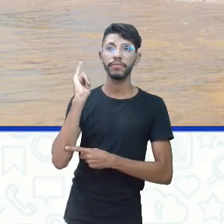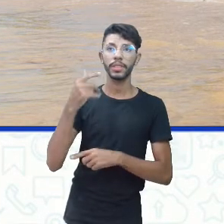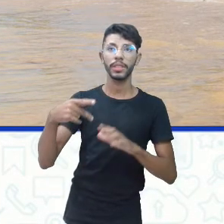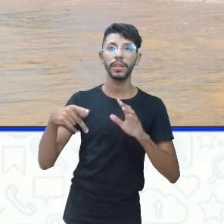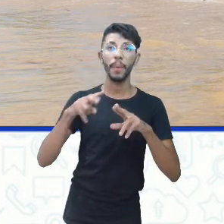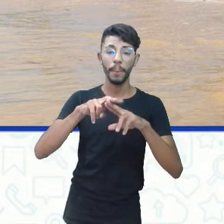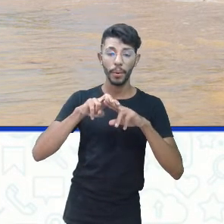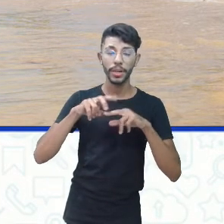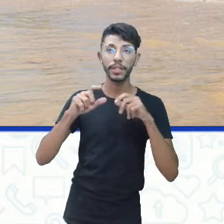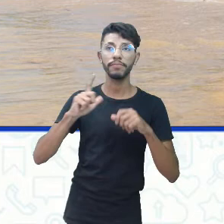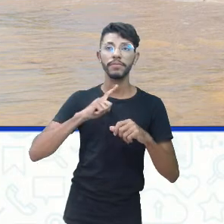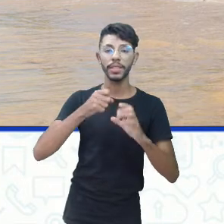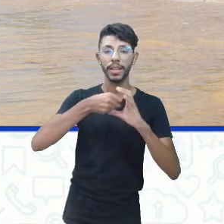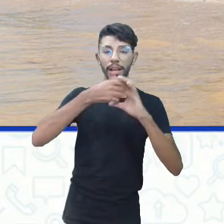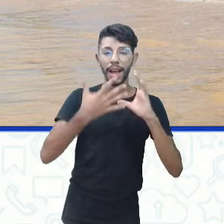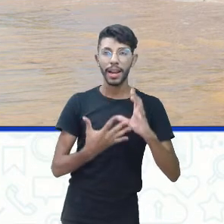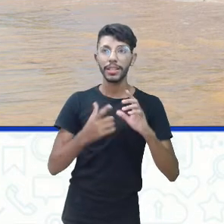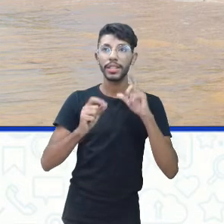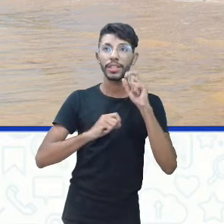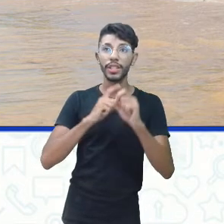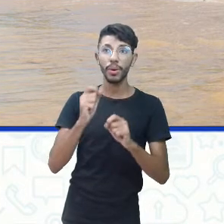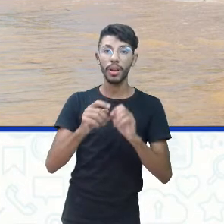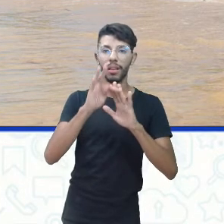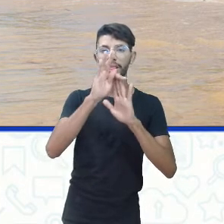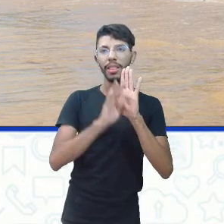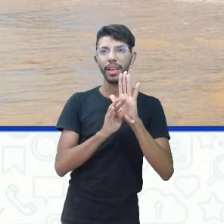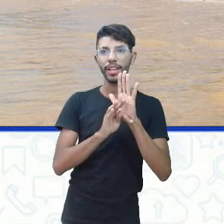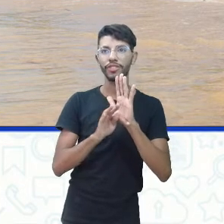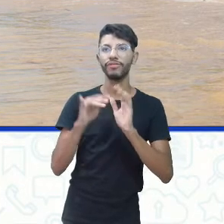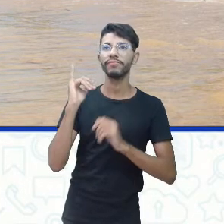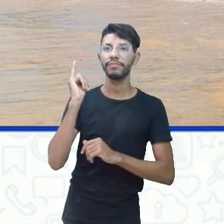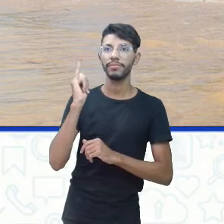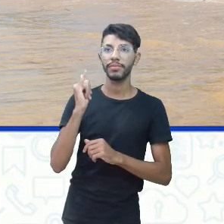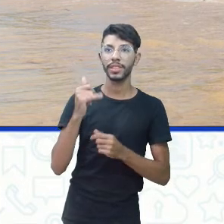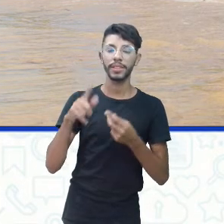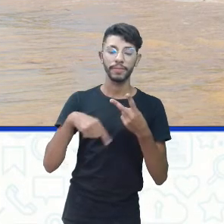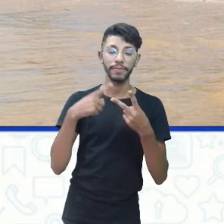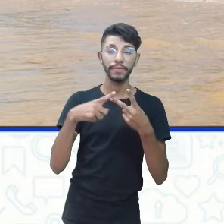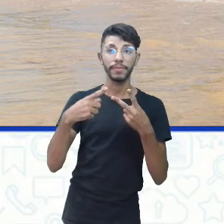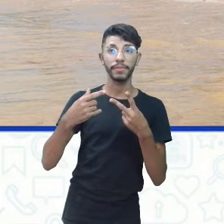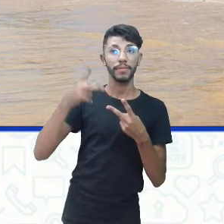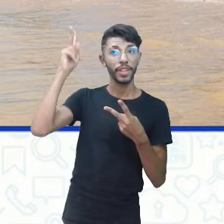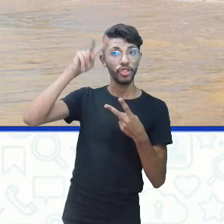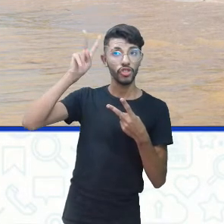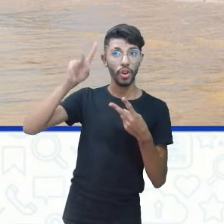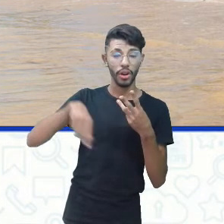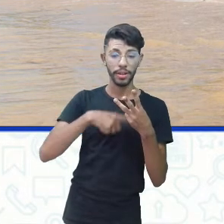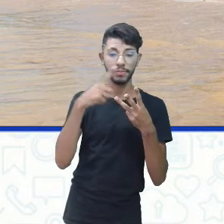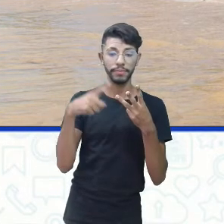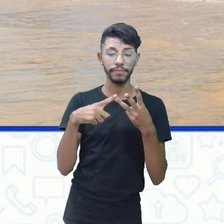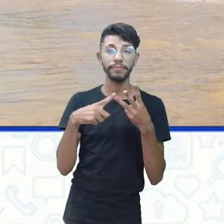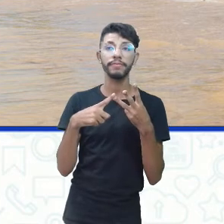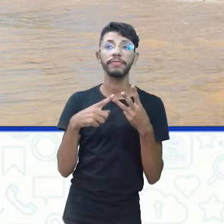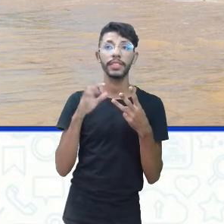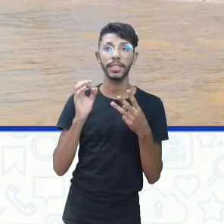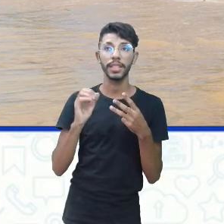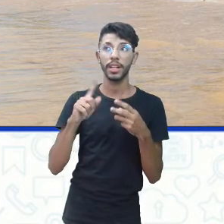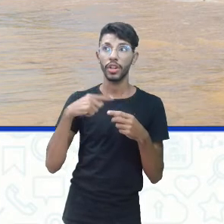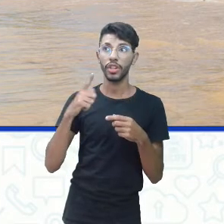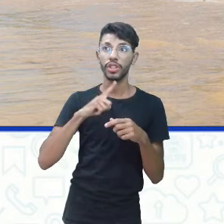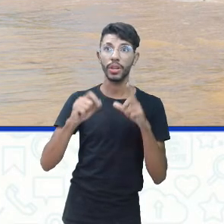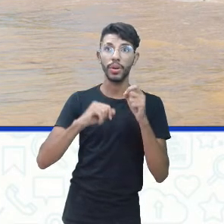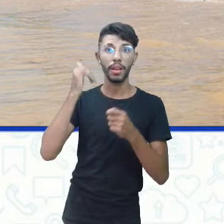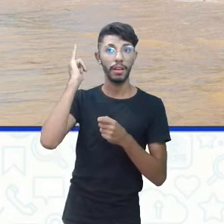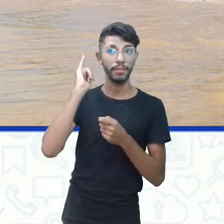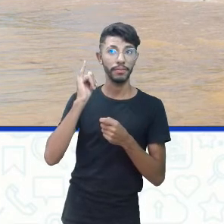por isso possui característica de texto, narrativo, enredo, não é? Nós temos o enredo,